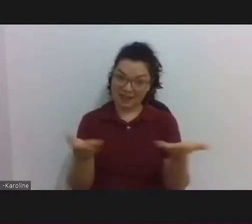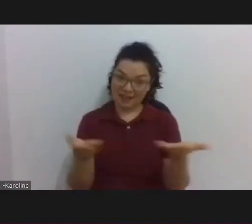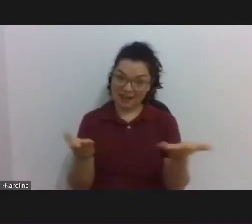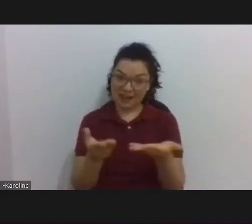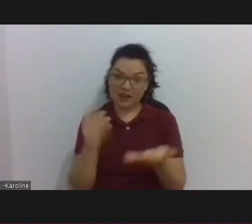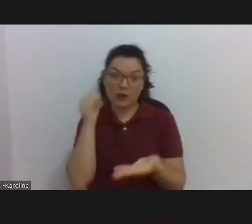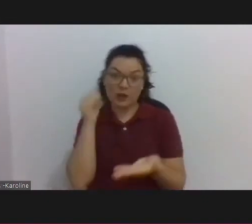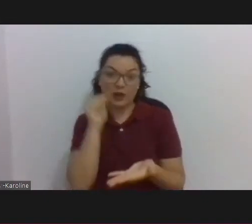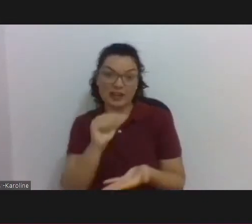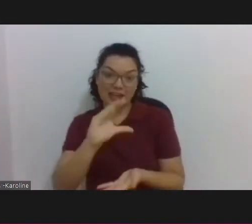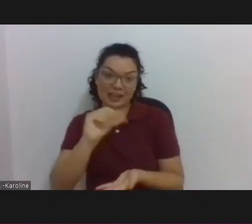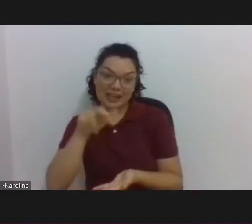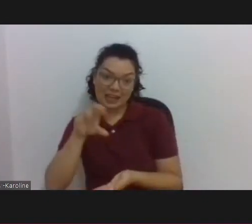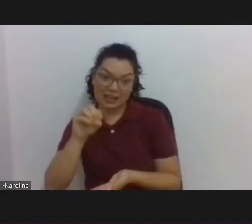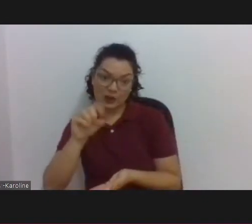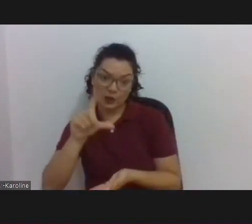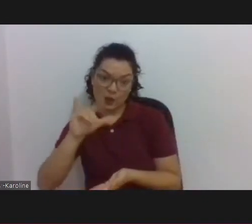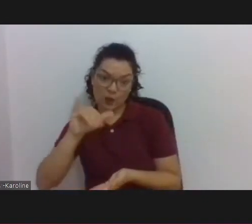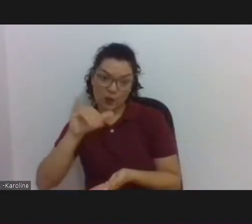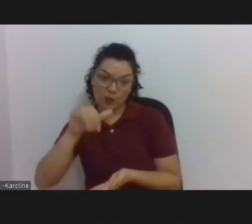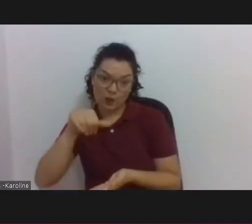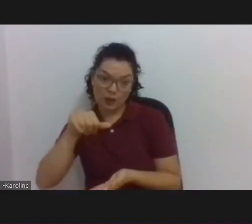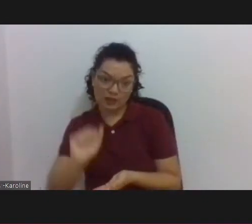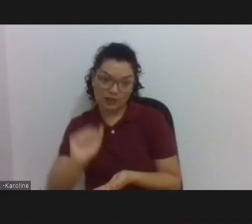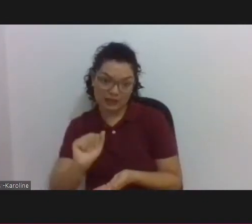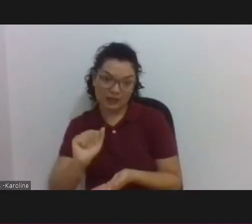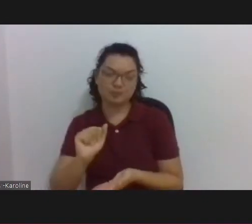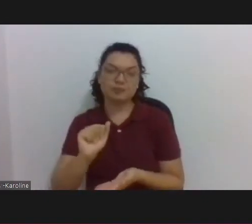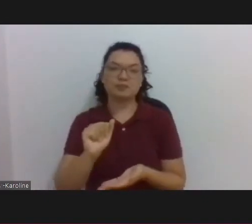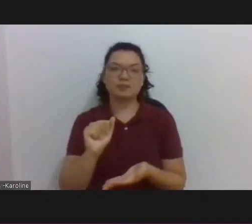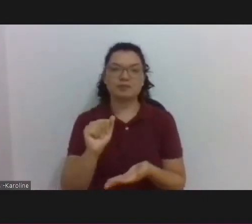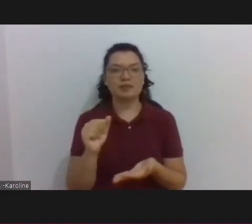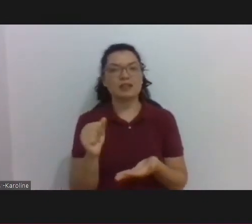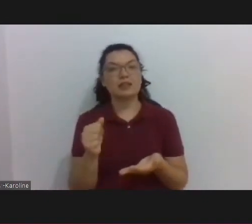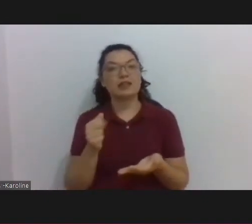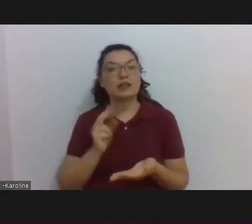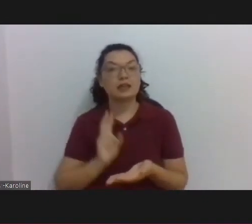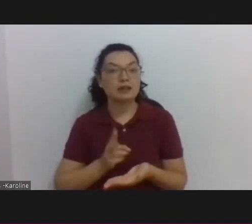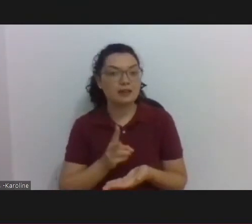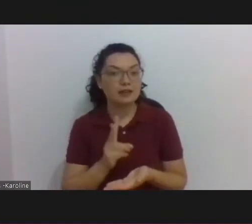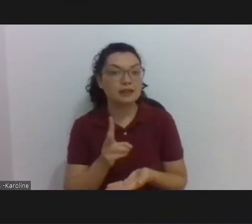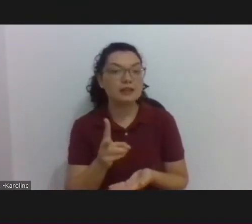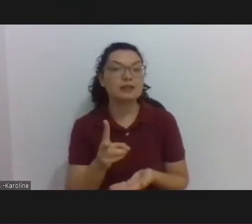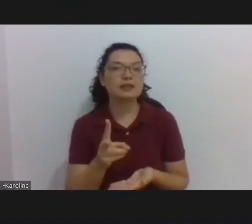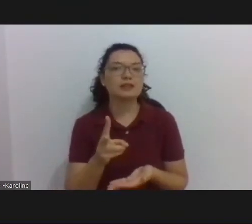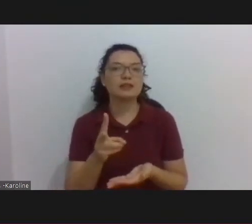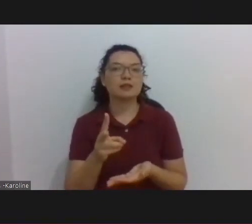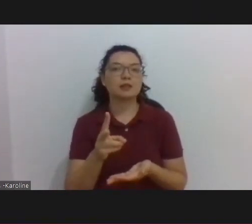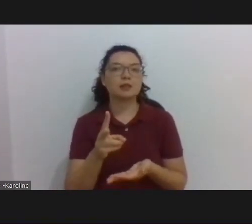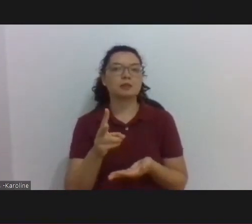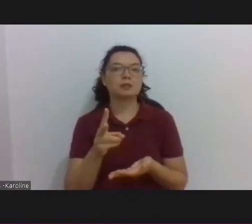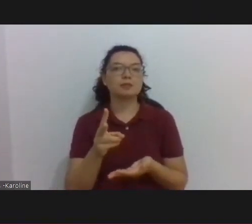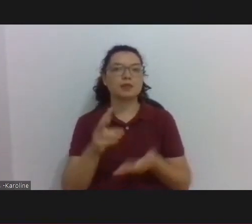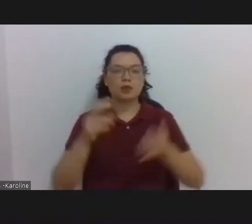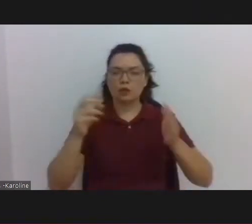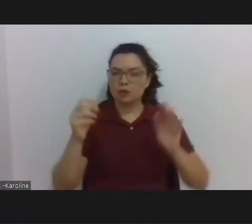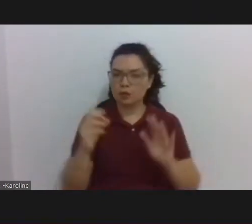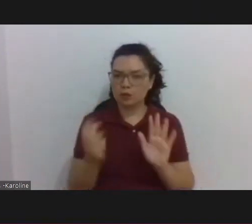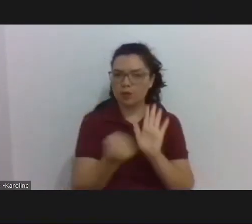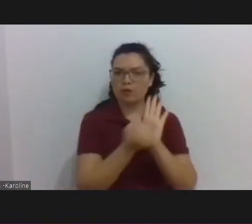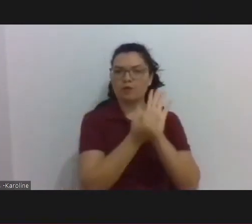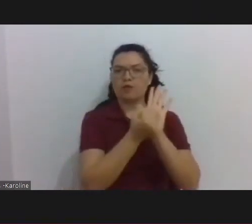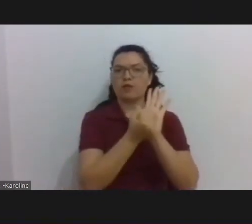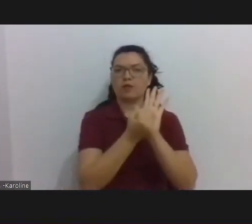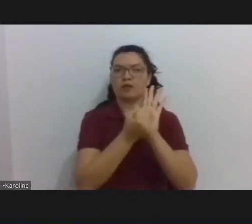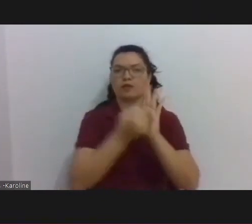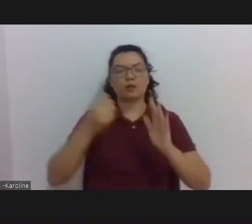que magicamente deu o tom para o que se repetiria ao longo de todo o evento, marcado pelo diálogo entre iguais